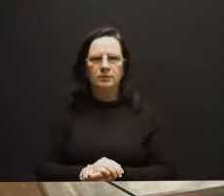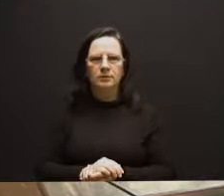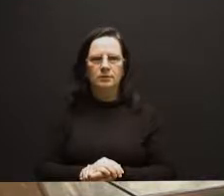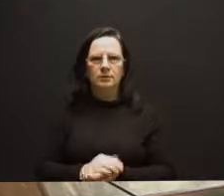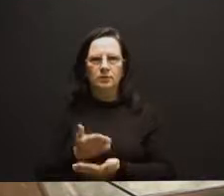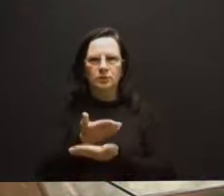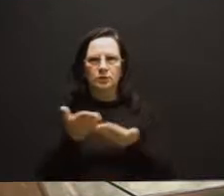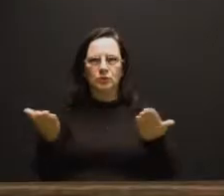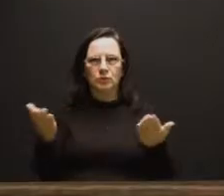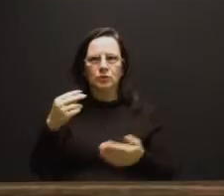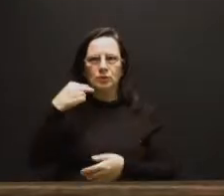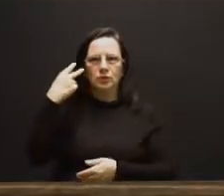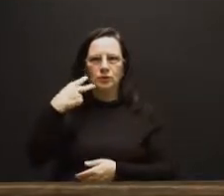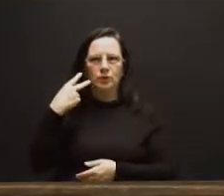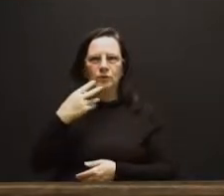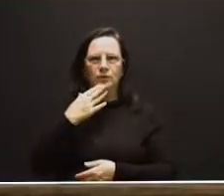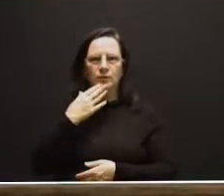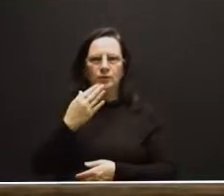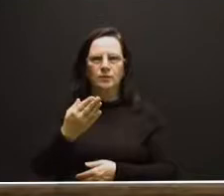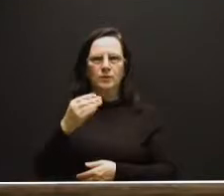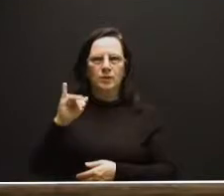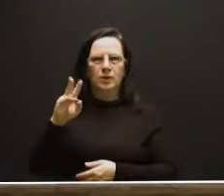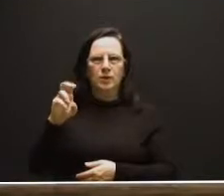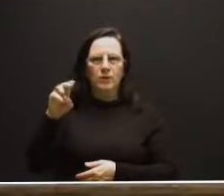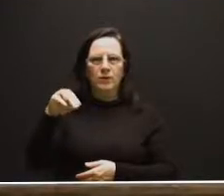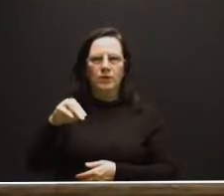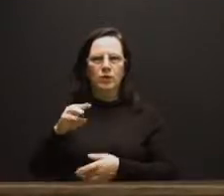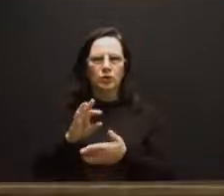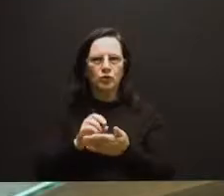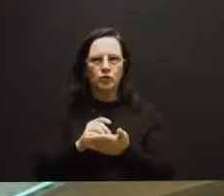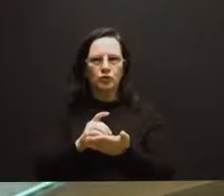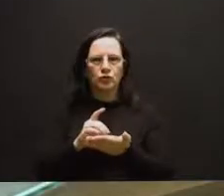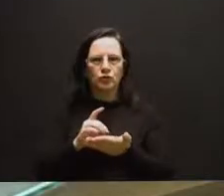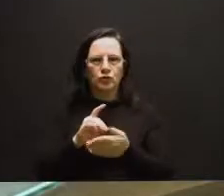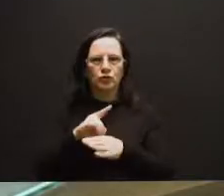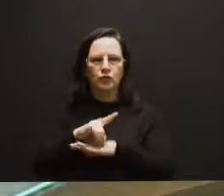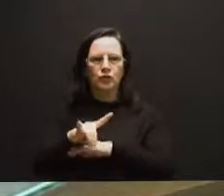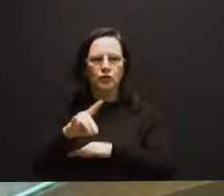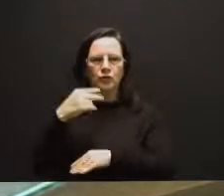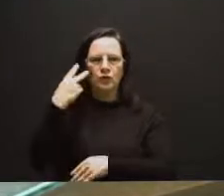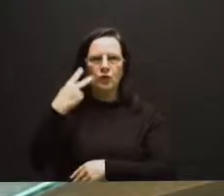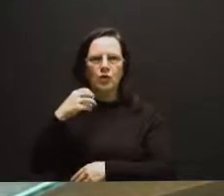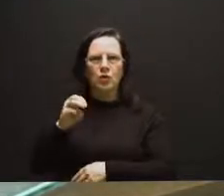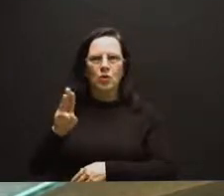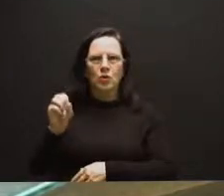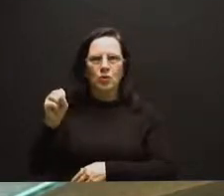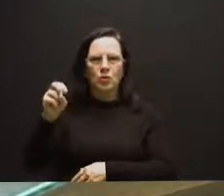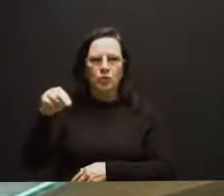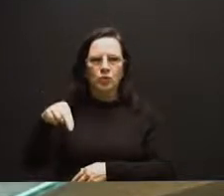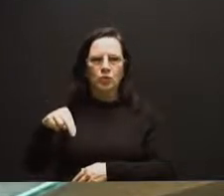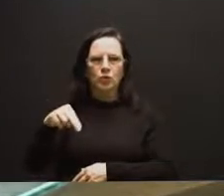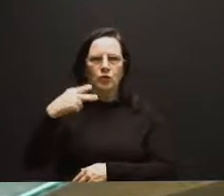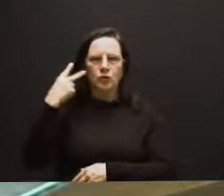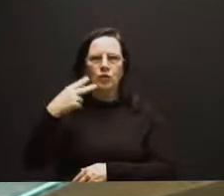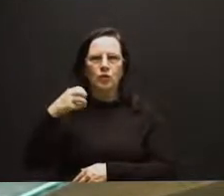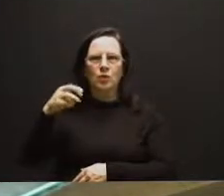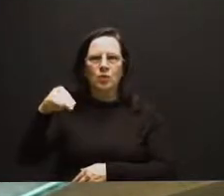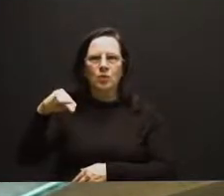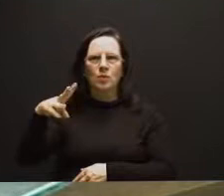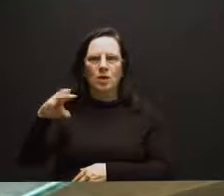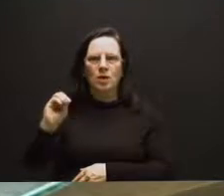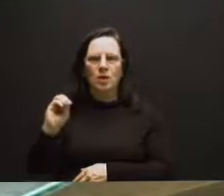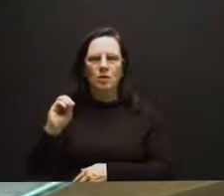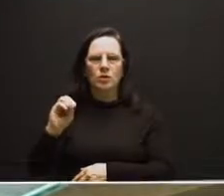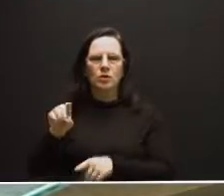diante dos senhores vereadores que são jorge do ivaí só para justificar a ausência do vereador wilson pinho o vereador márcio nascimento